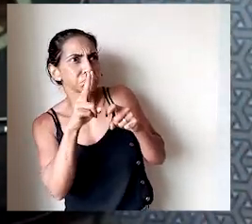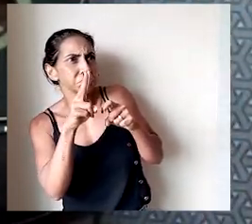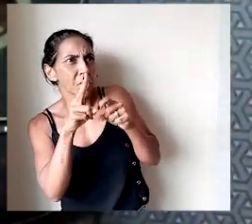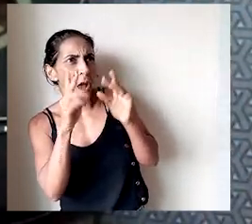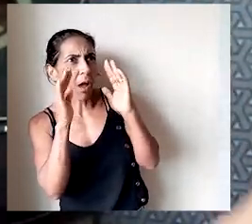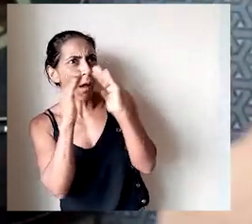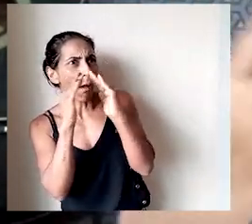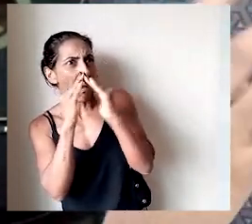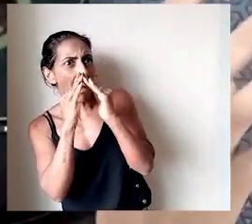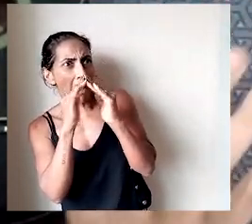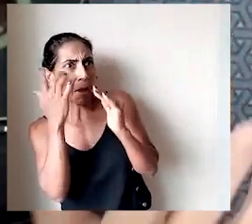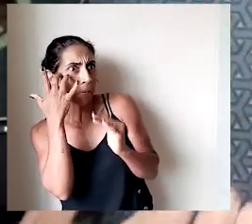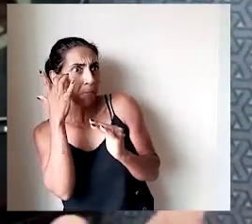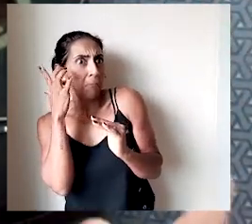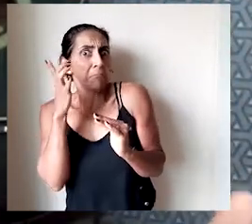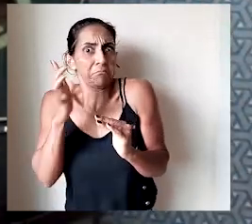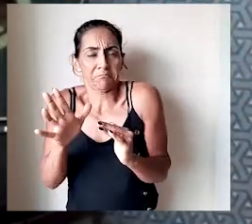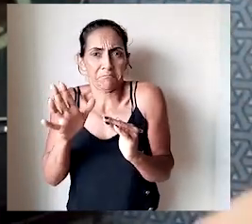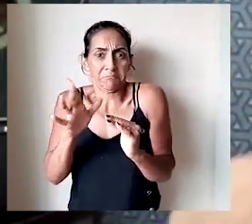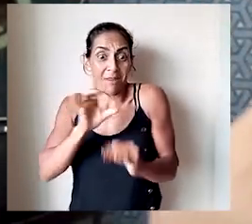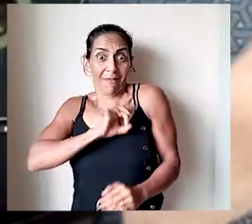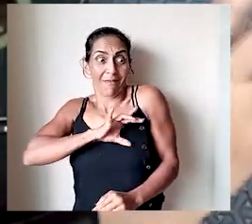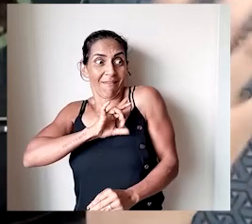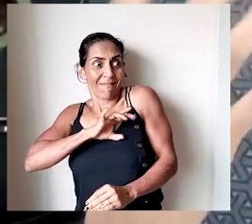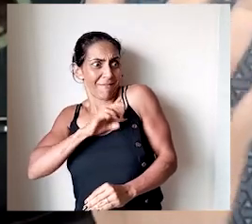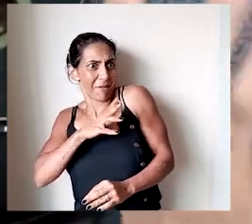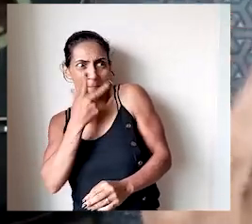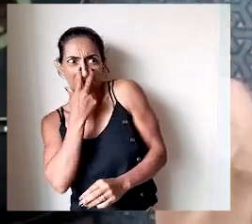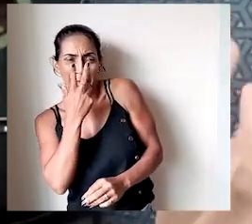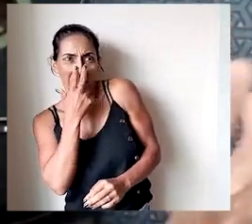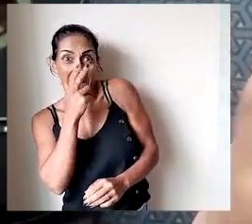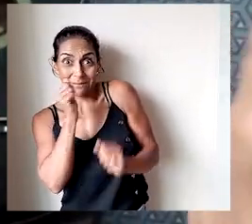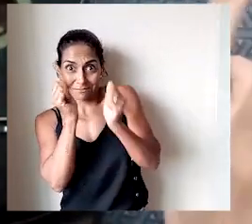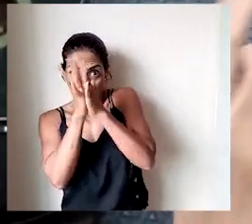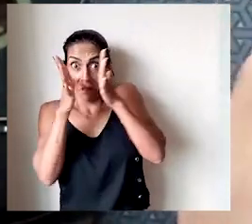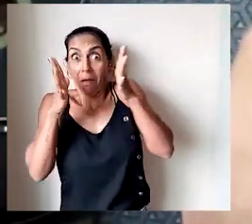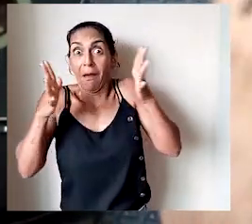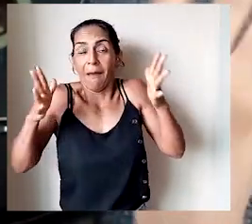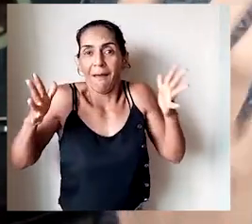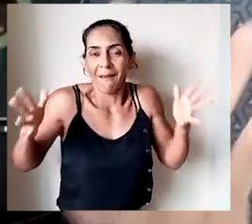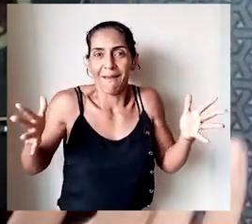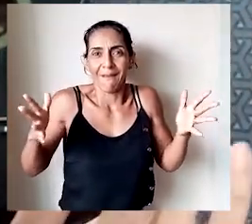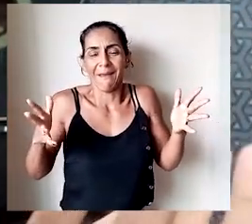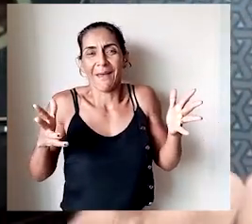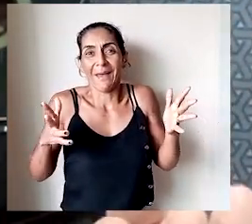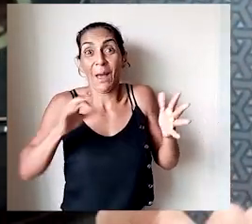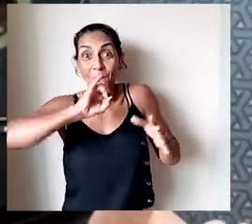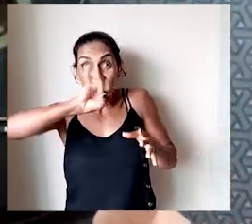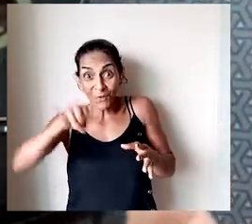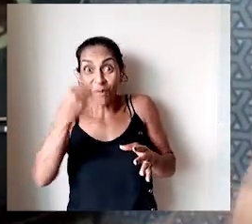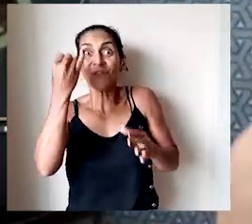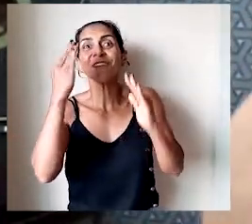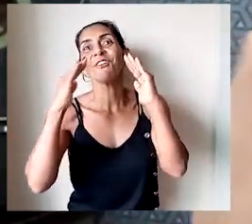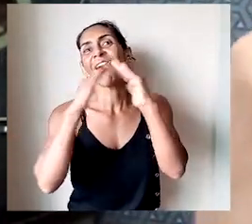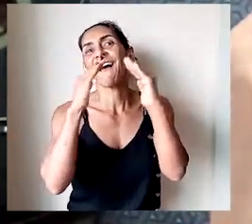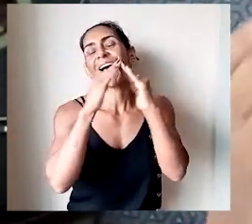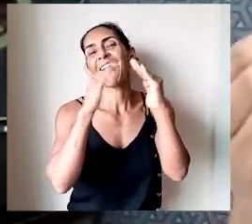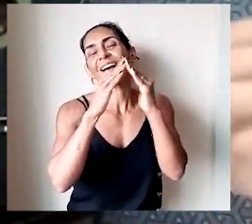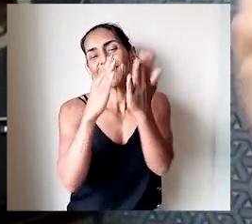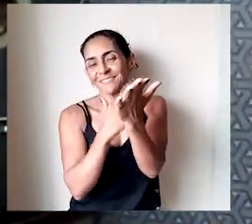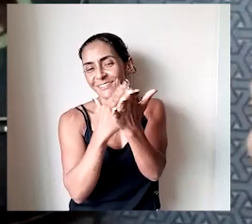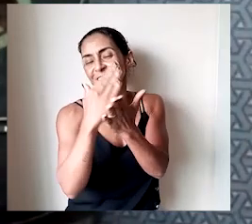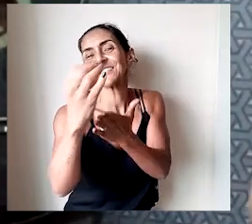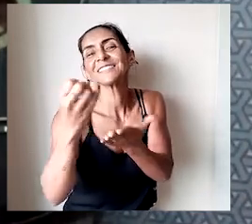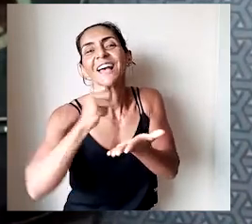muito ar místico, muito ar fantasioso, e ele se aproveitou ali do cenário da própria casa onde eles moravam para começar